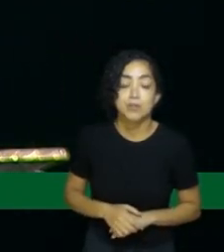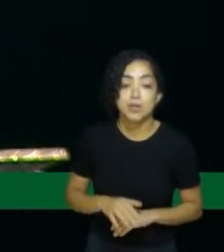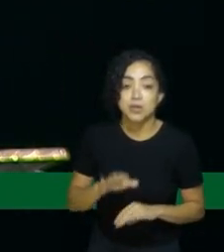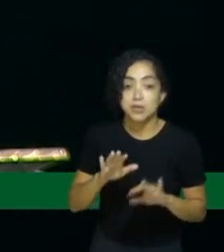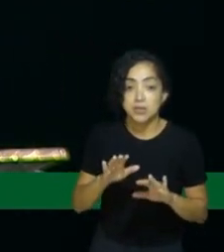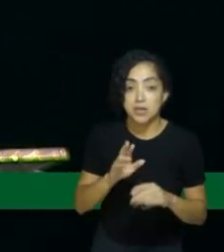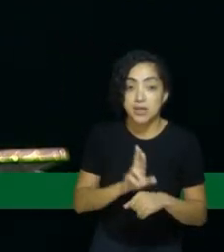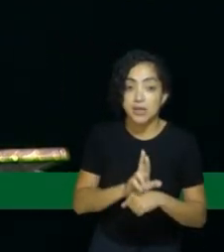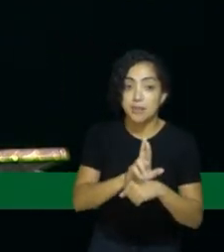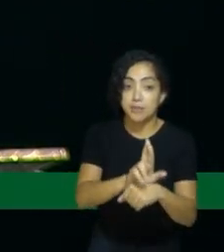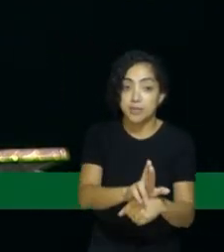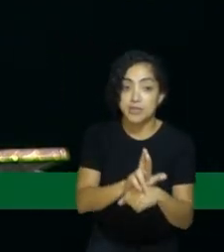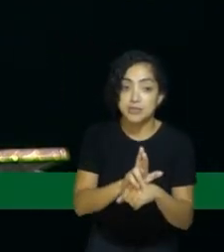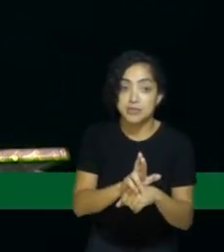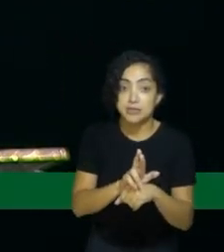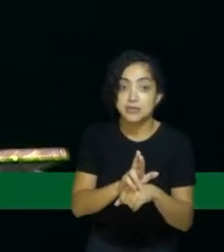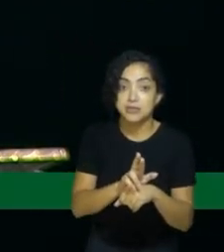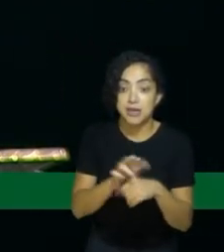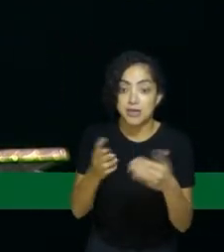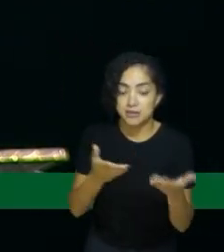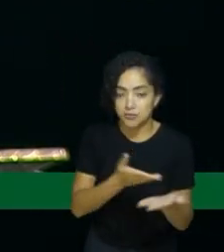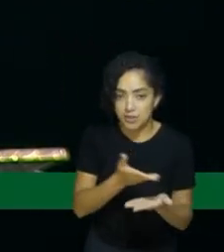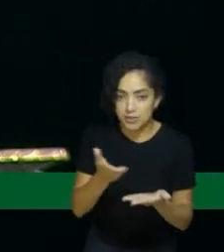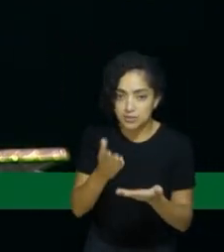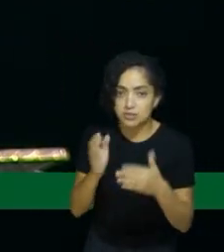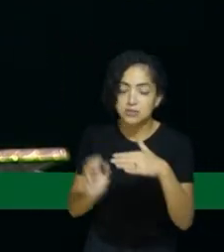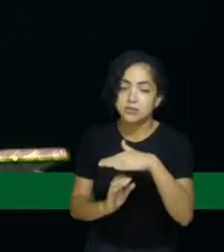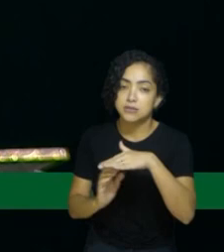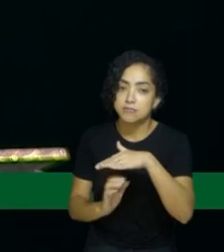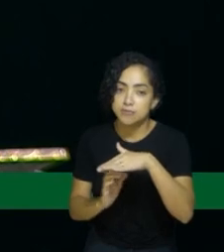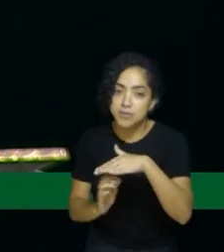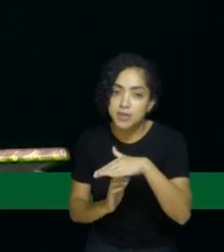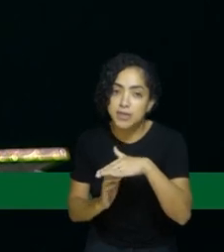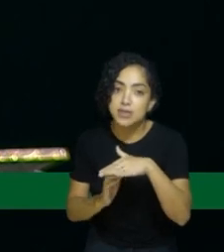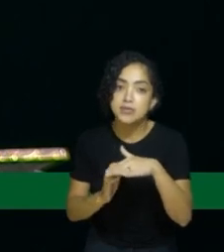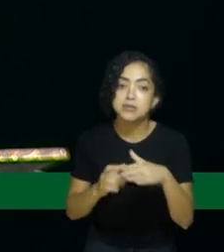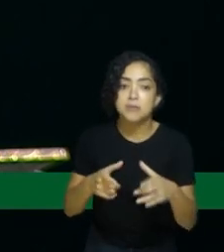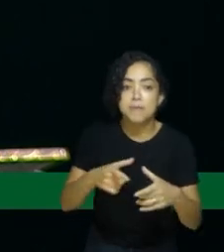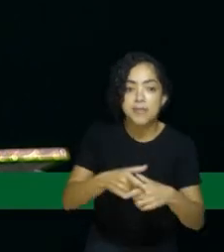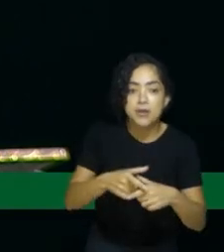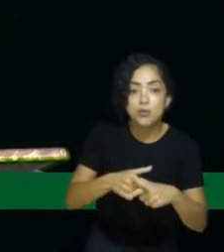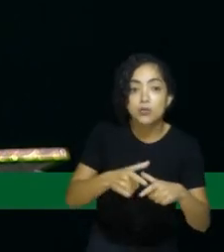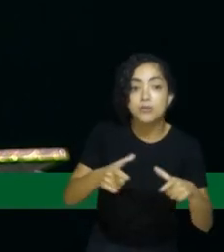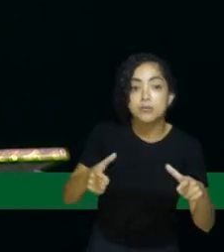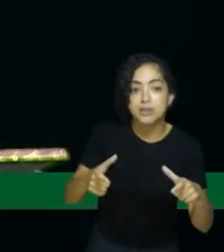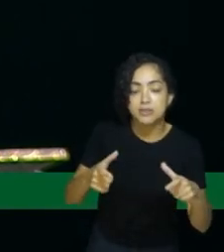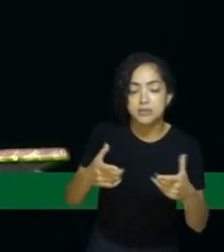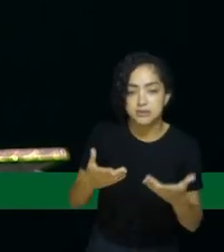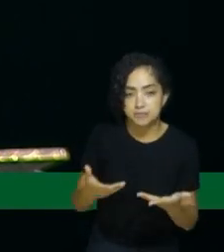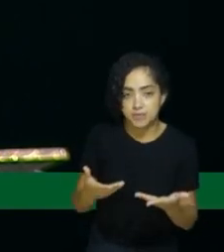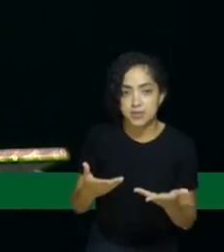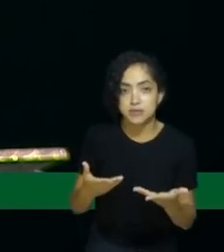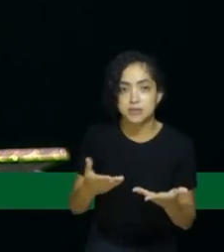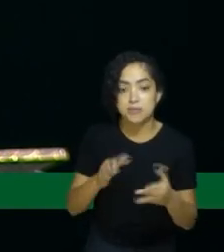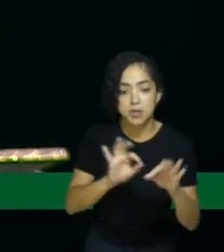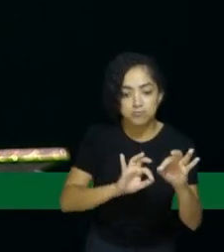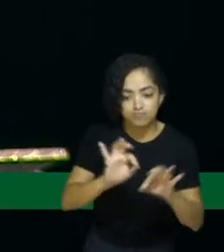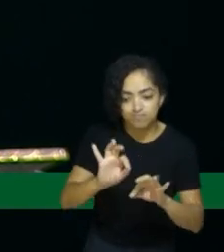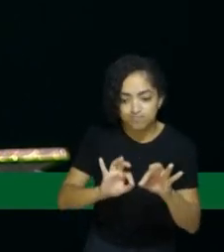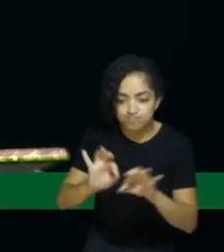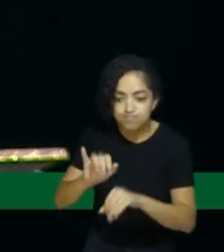representando esses grandes empresários de Micro e Pequenas Empresas mas também traçando as